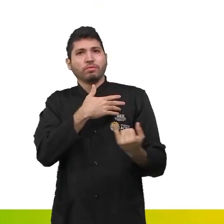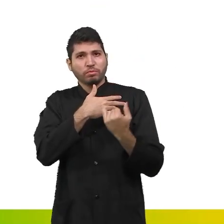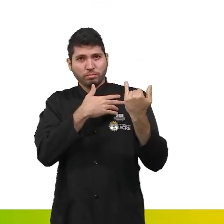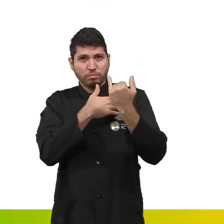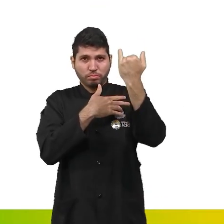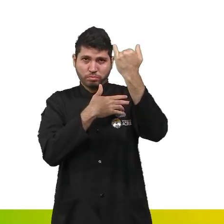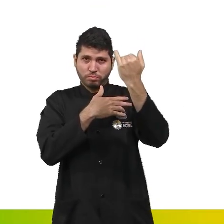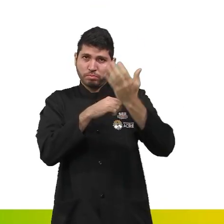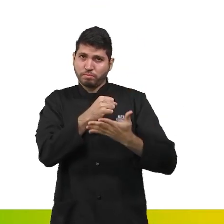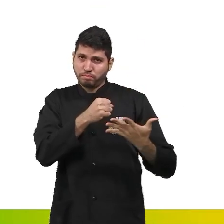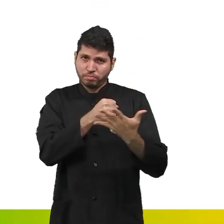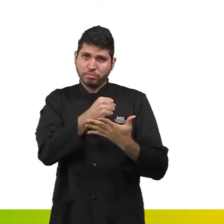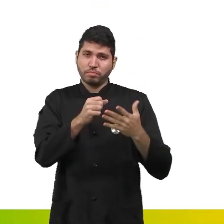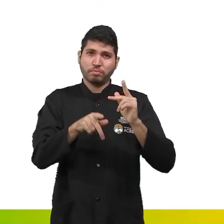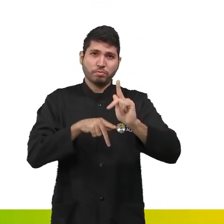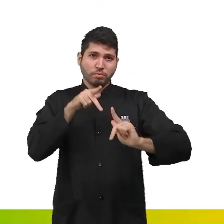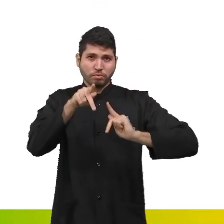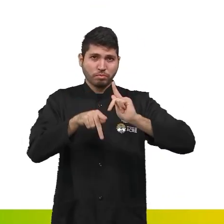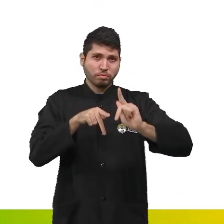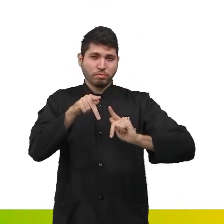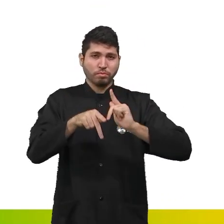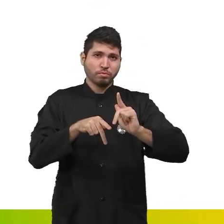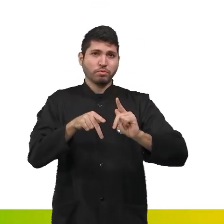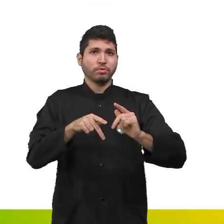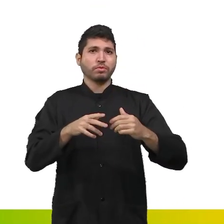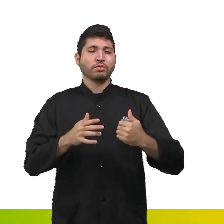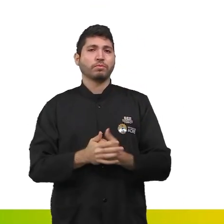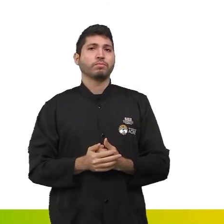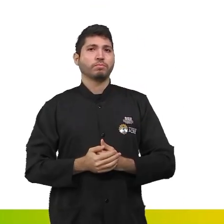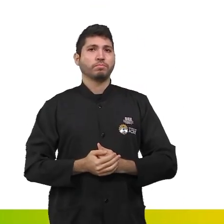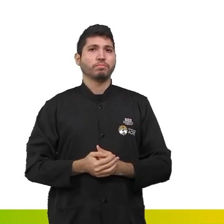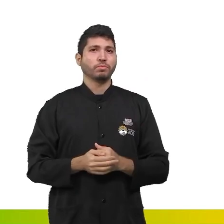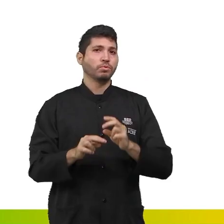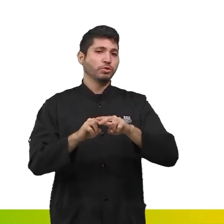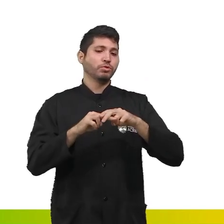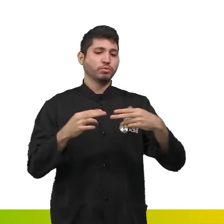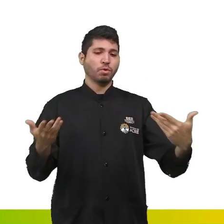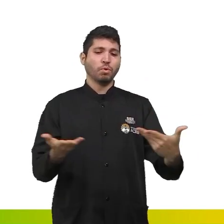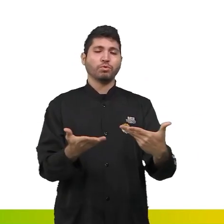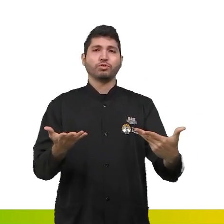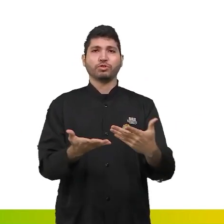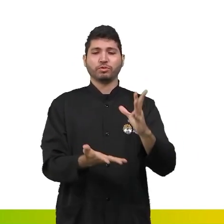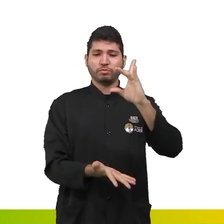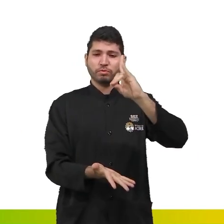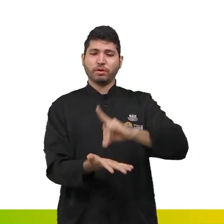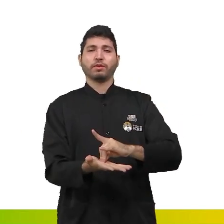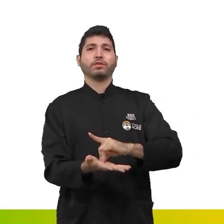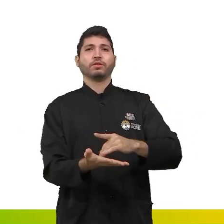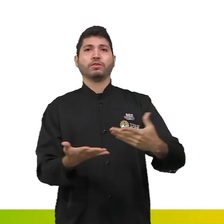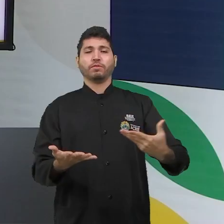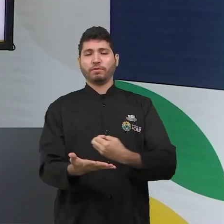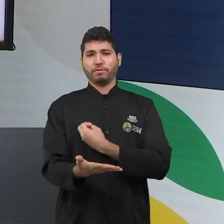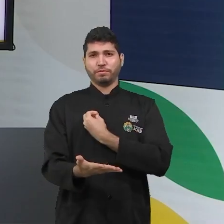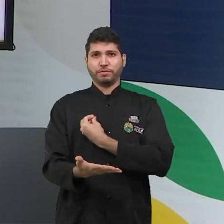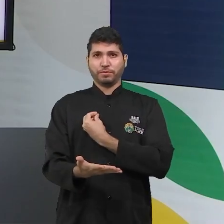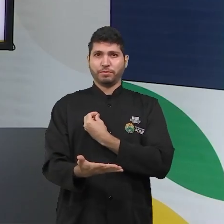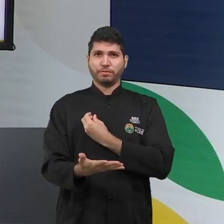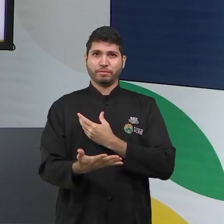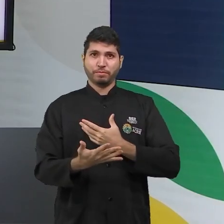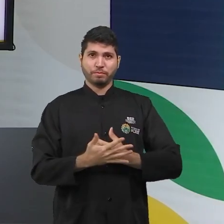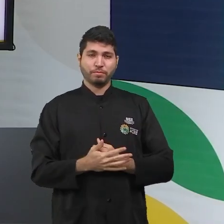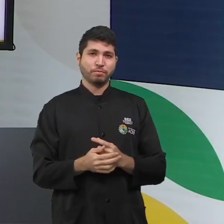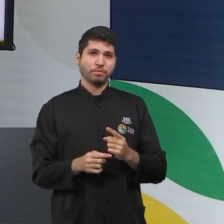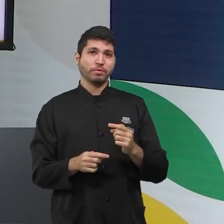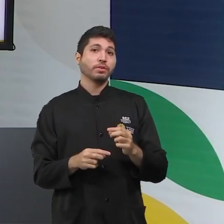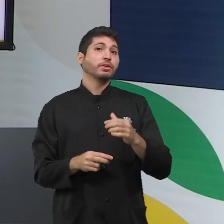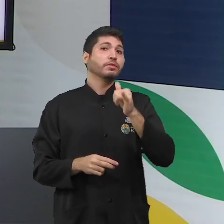como pilares da civilização que somos hoje. Quer um grande exemplo? A língua portuguesa é uma